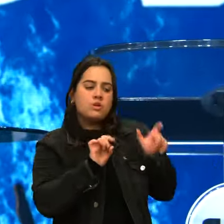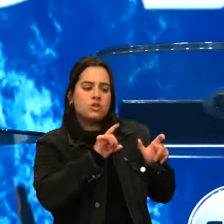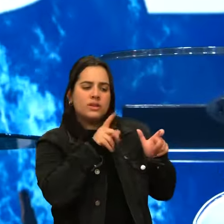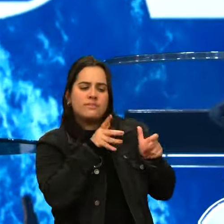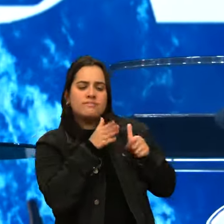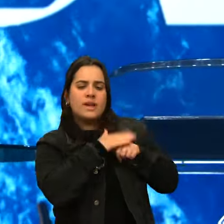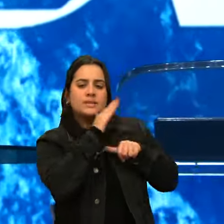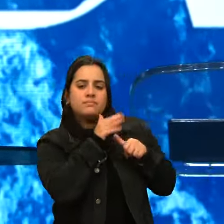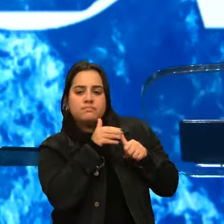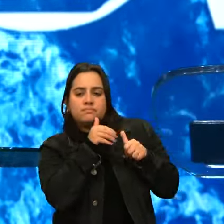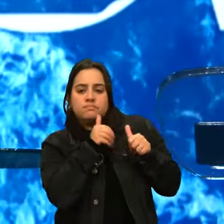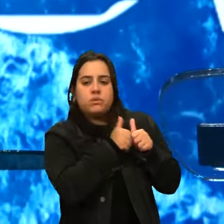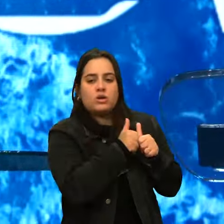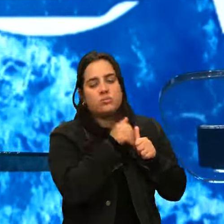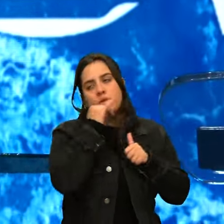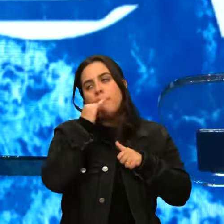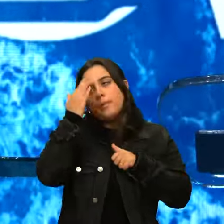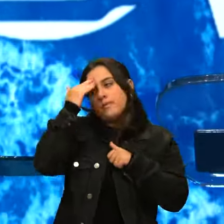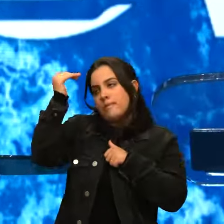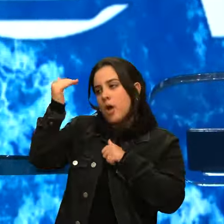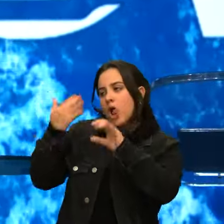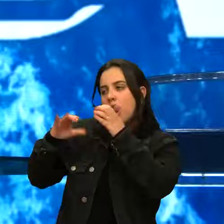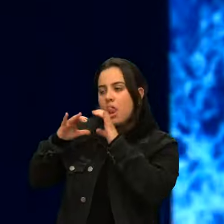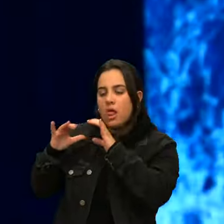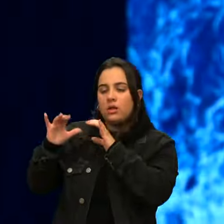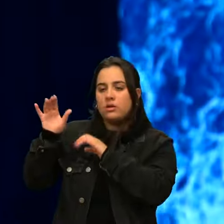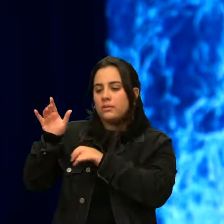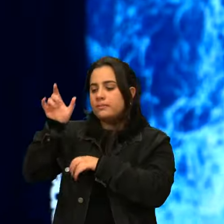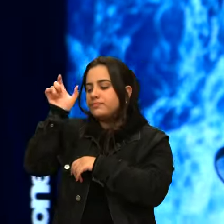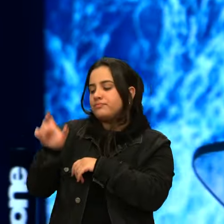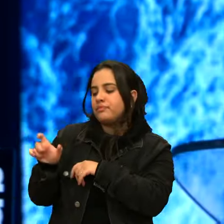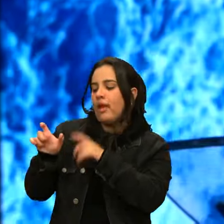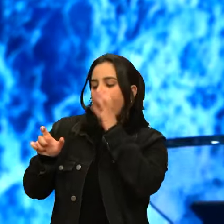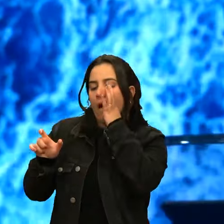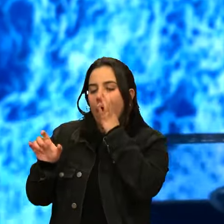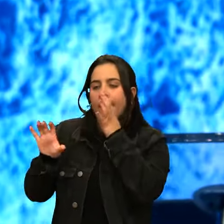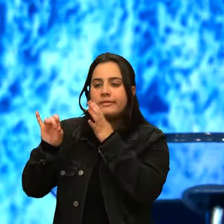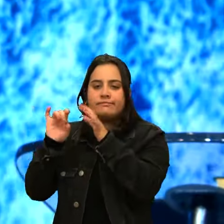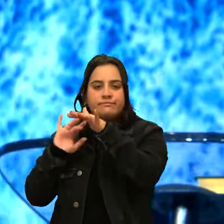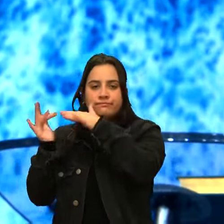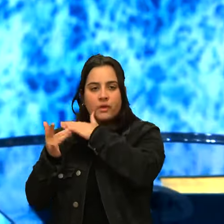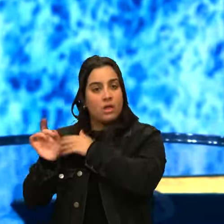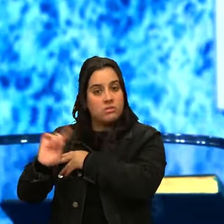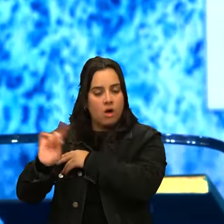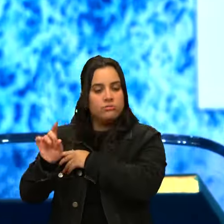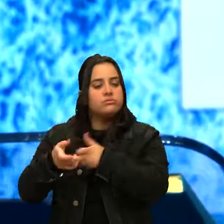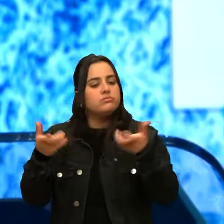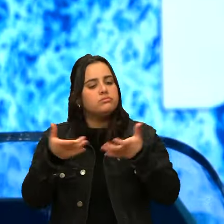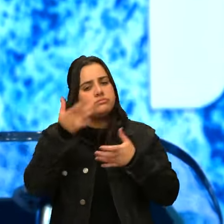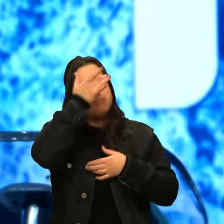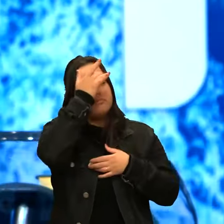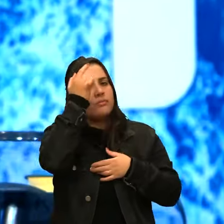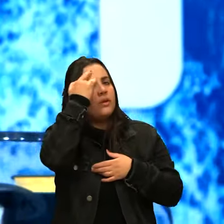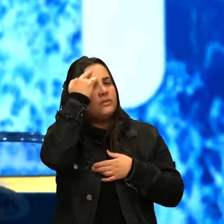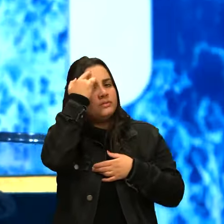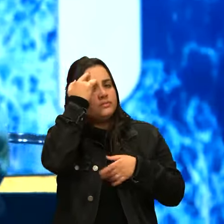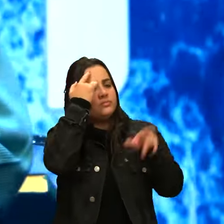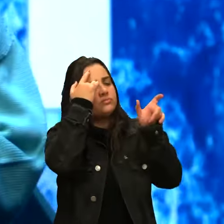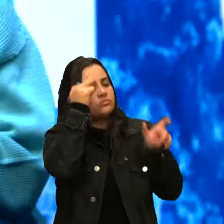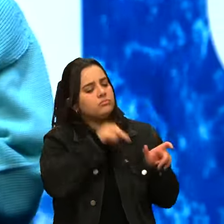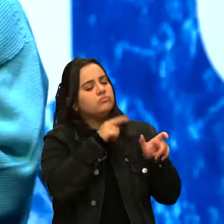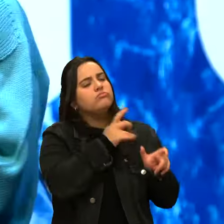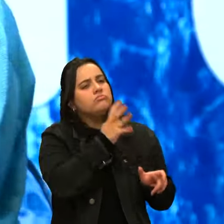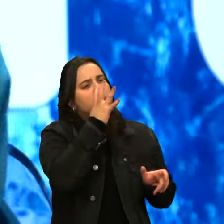perto, alguém que não está tão distante assim, que você só vê lá nas redes sociais, e ainda assim você admira essa